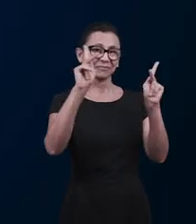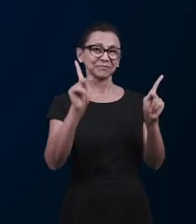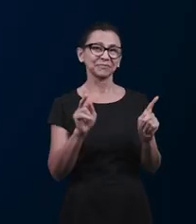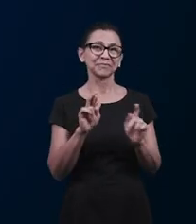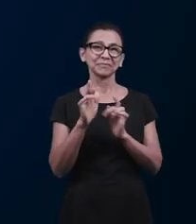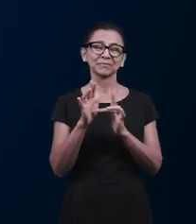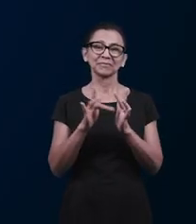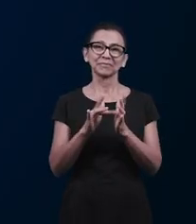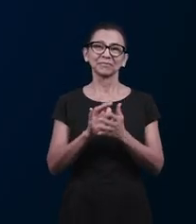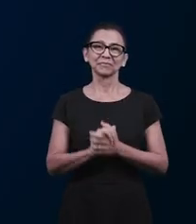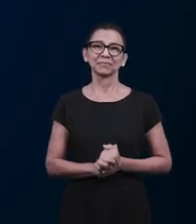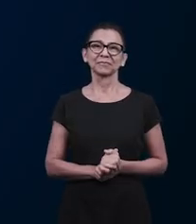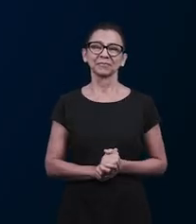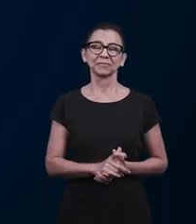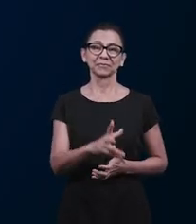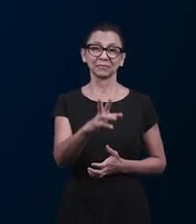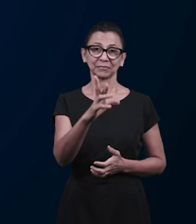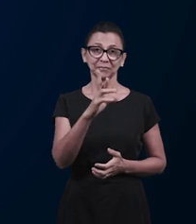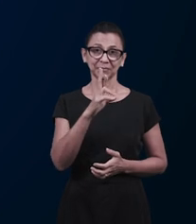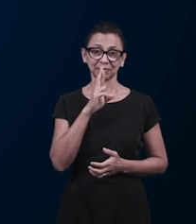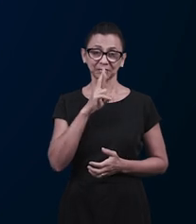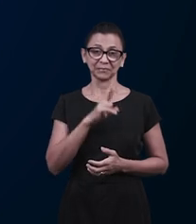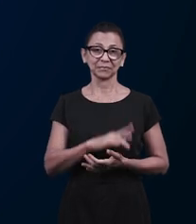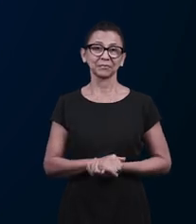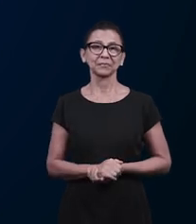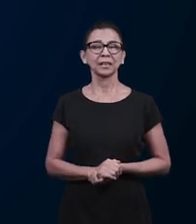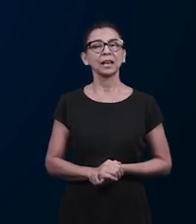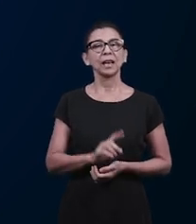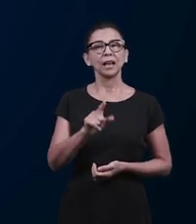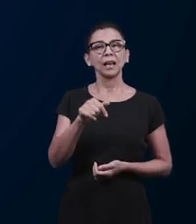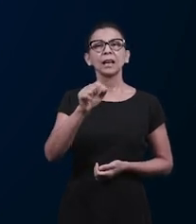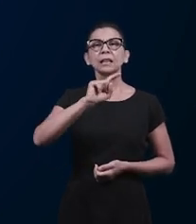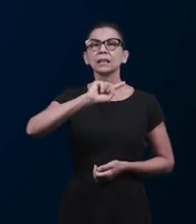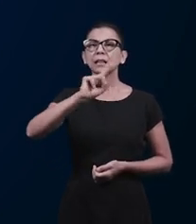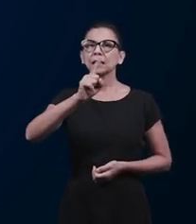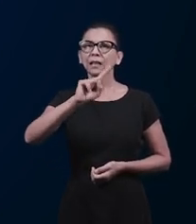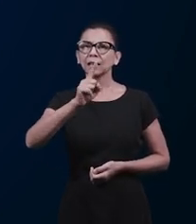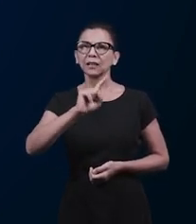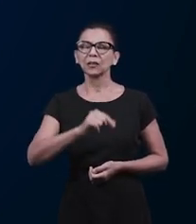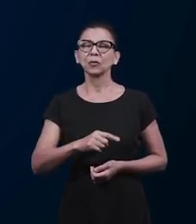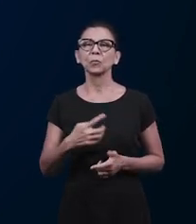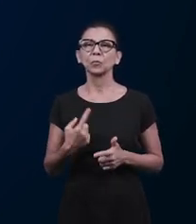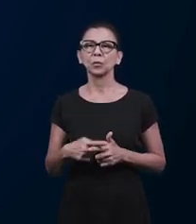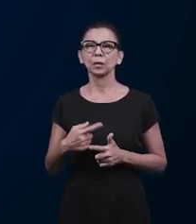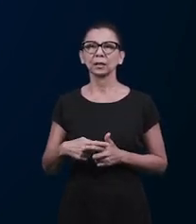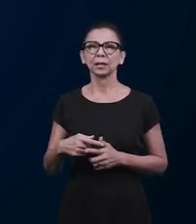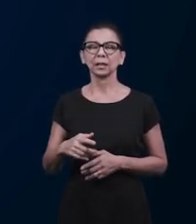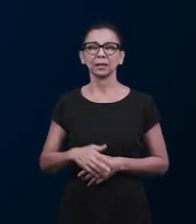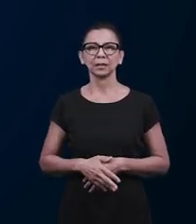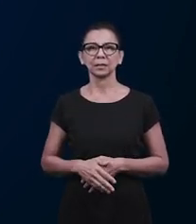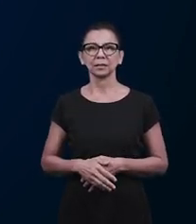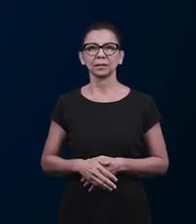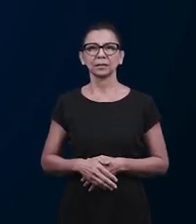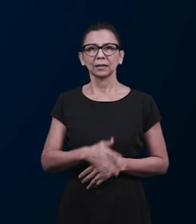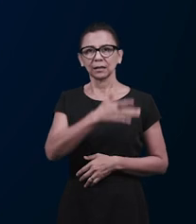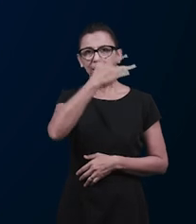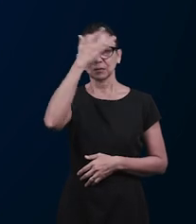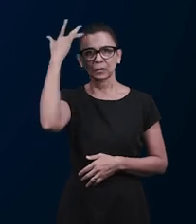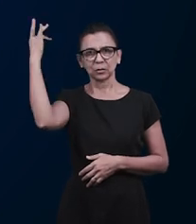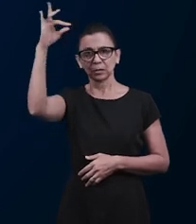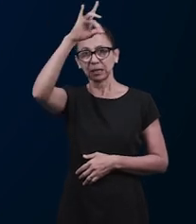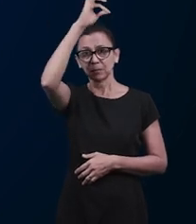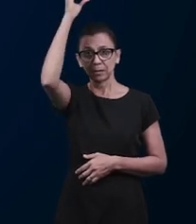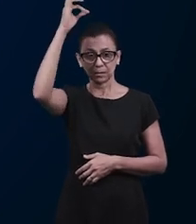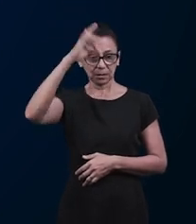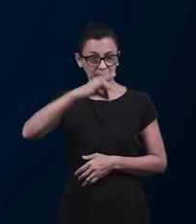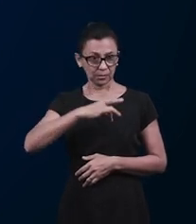A paz do Senhor Jesus, irmãos. A resposta para a pergunta 2.2 é não, pois aqueles que foram batizados com o Espírito Santo,